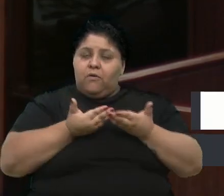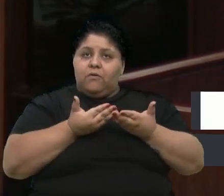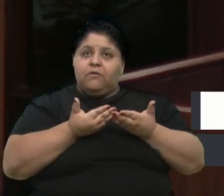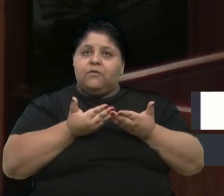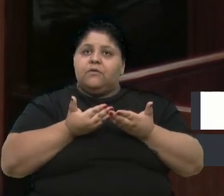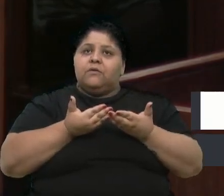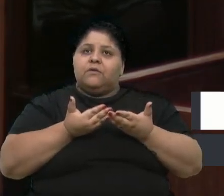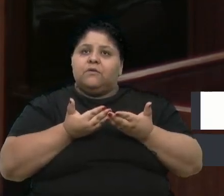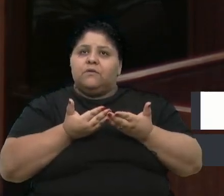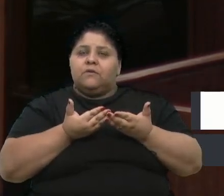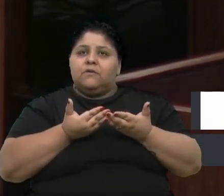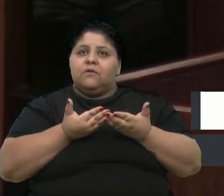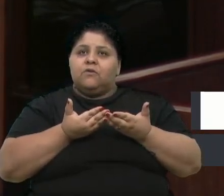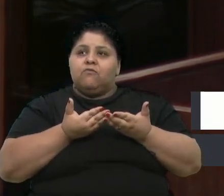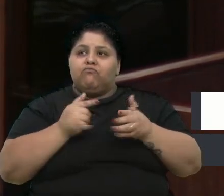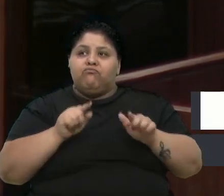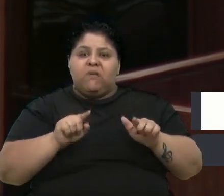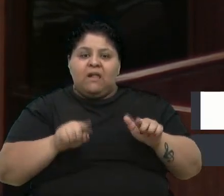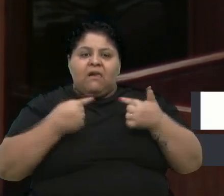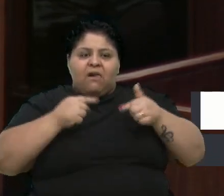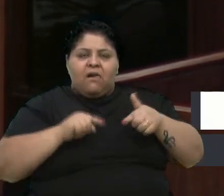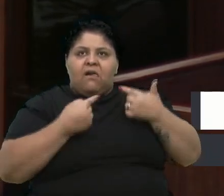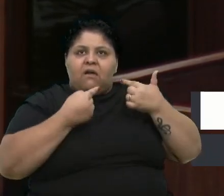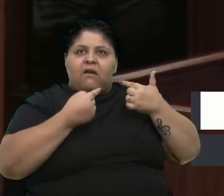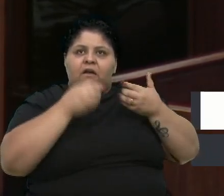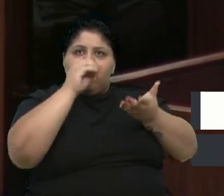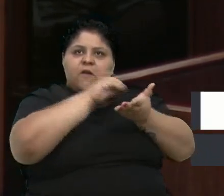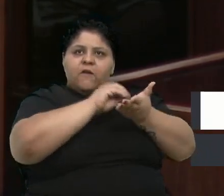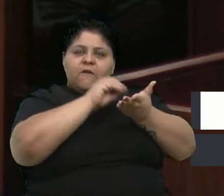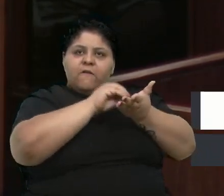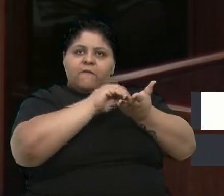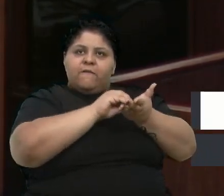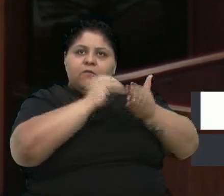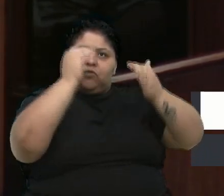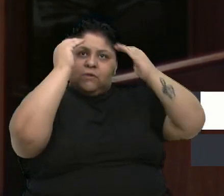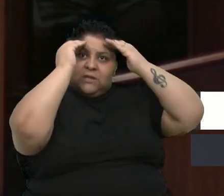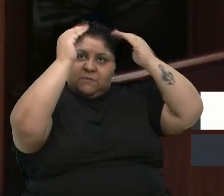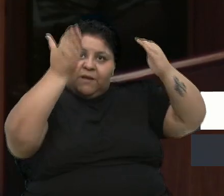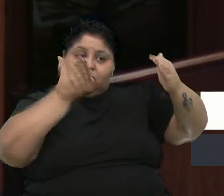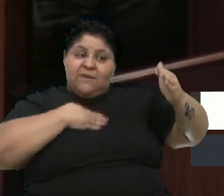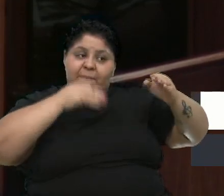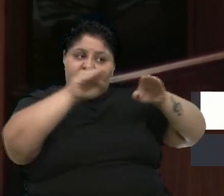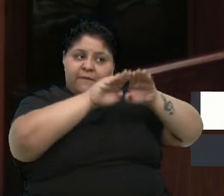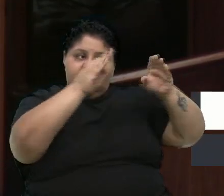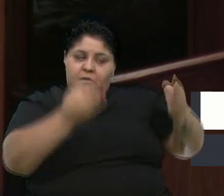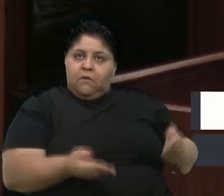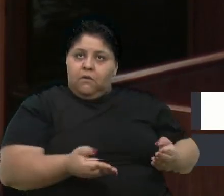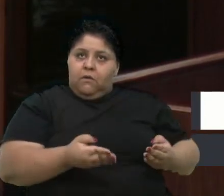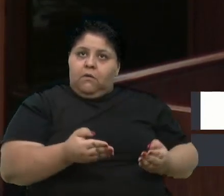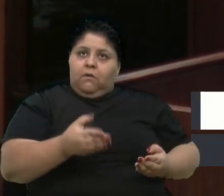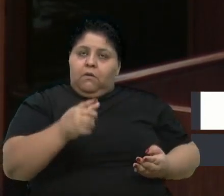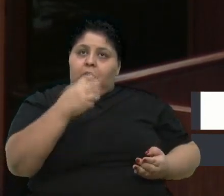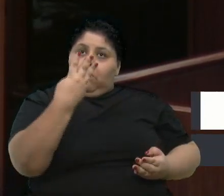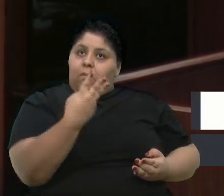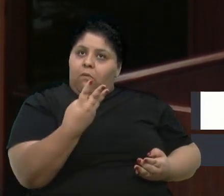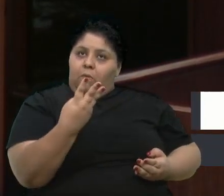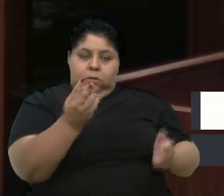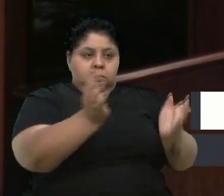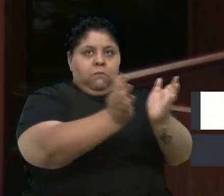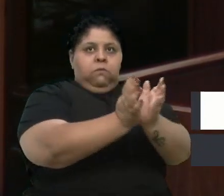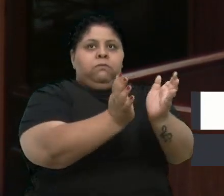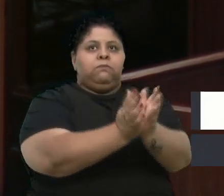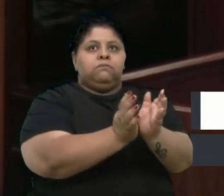eu fui ofendido e desrespeitado na minha mesa, aonde 3 colegas